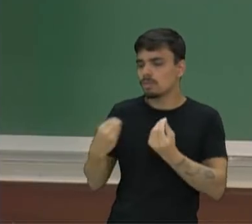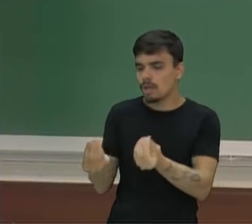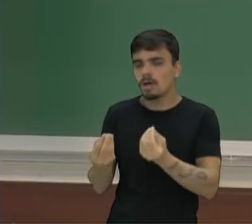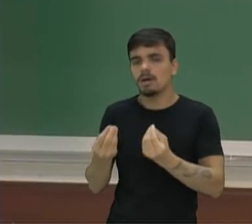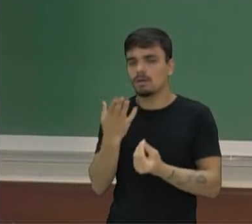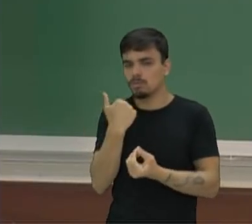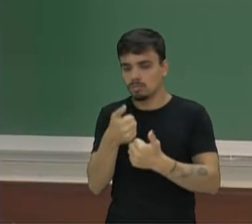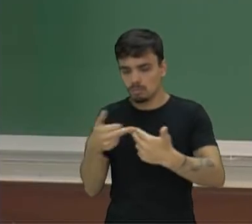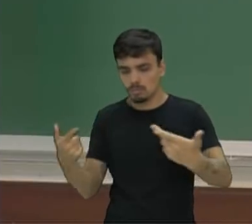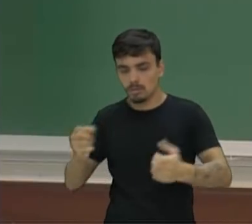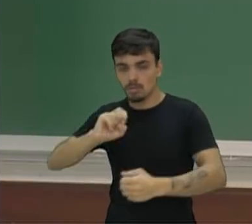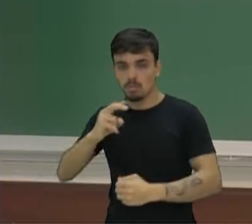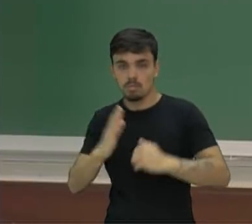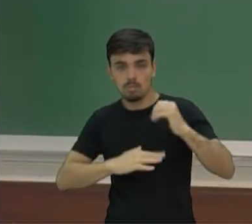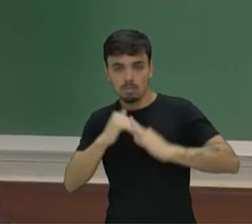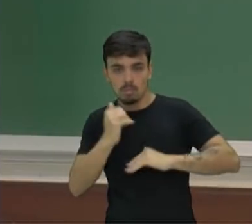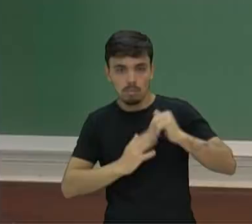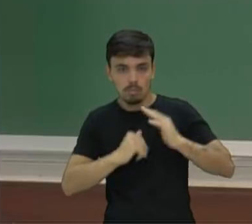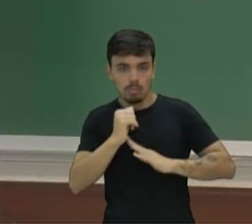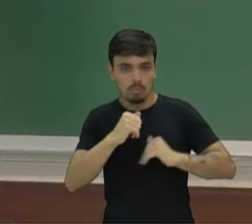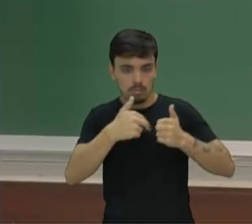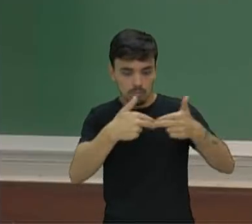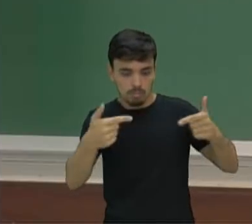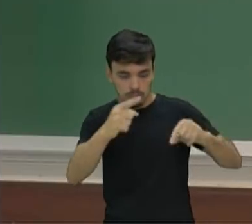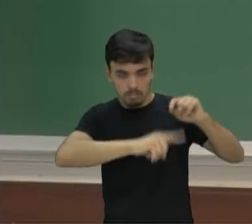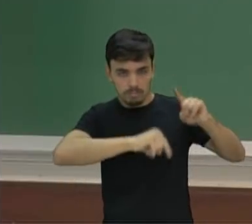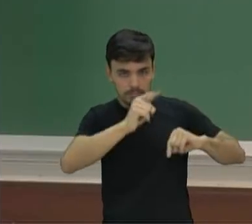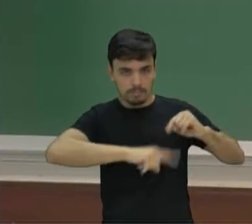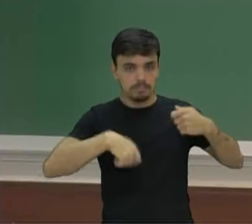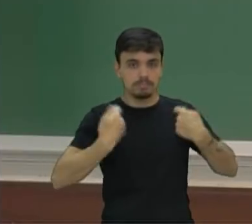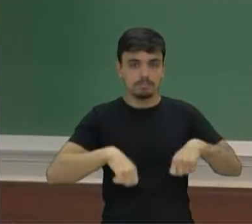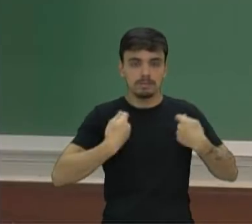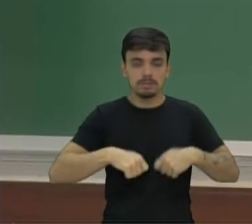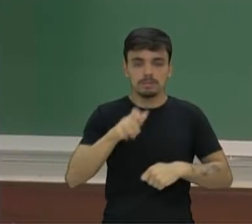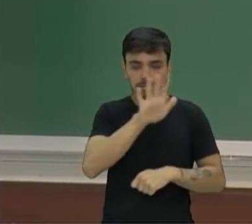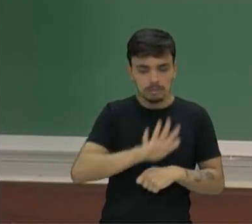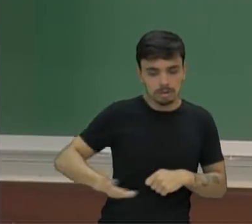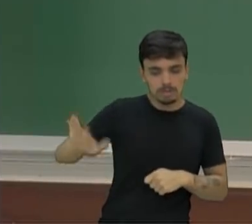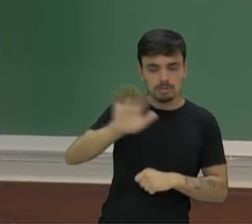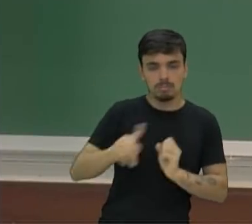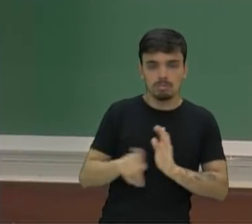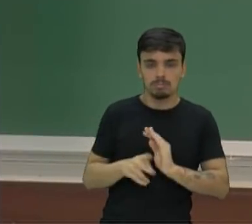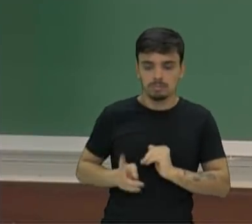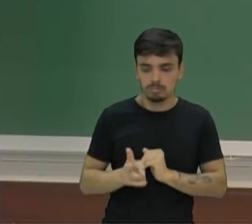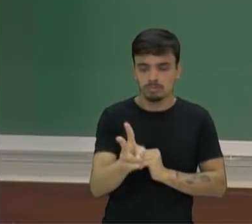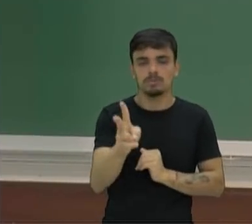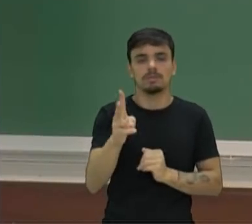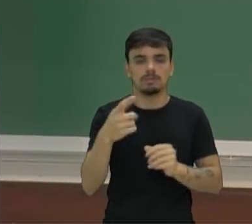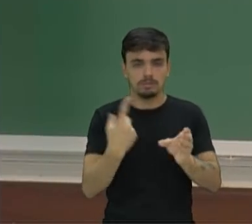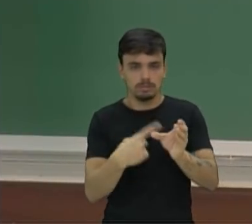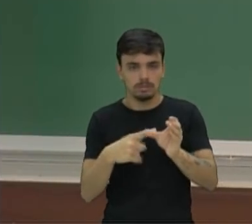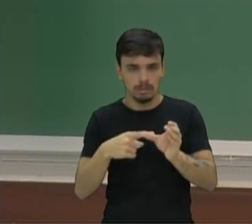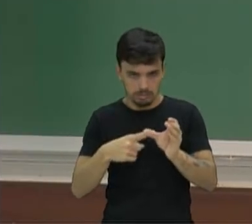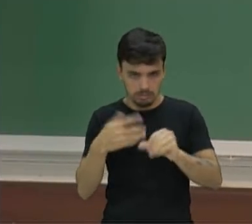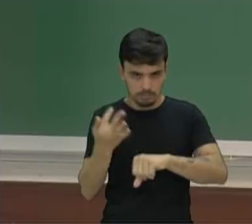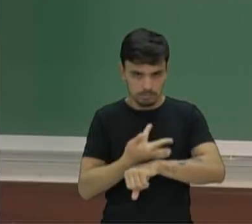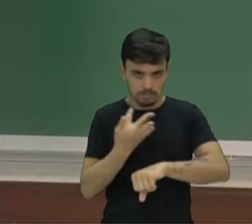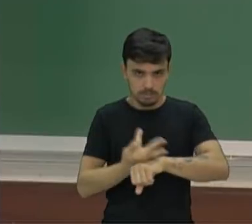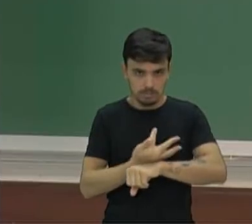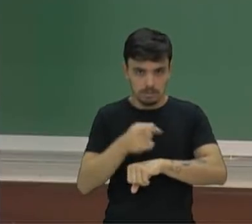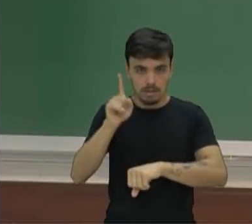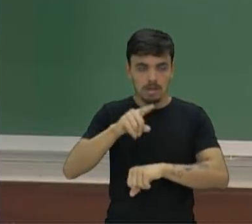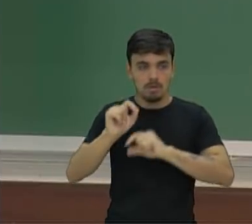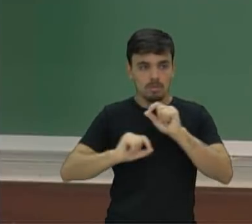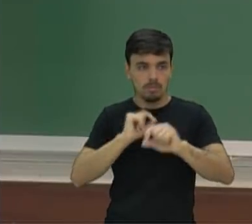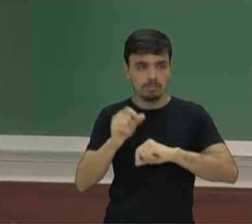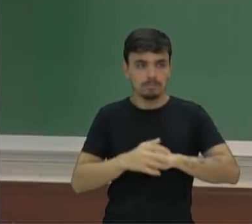vai construir os produtos de necessidades gerais para manter uma cidade funcionando? Ou os